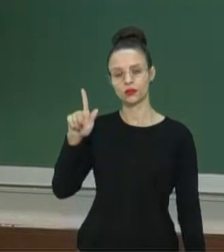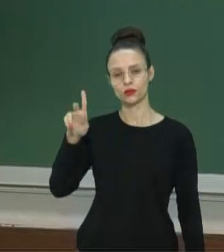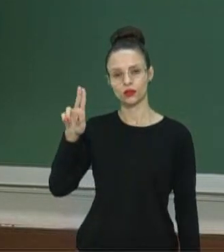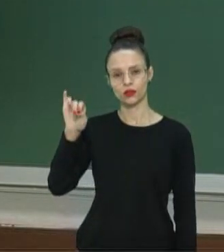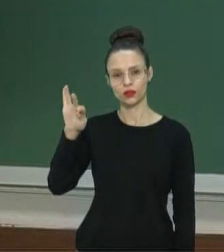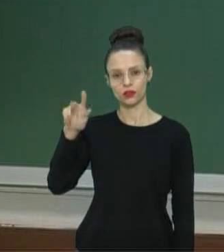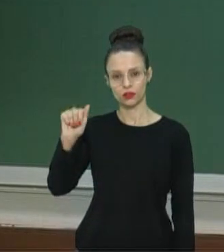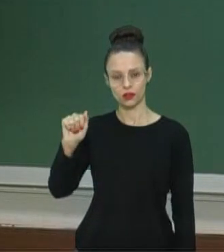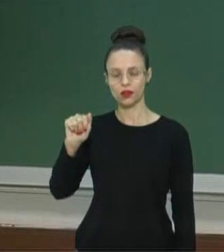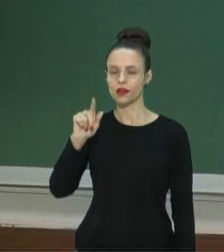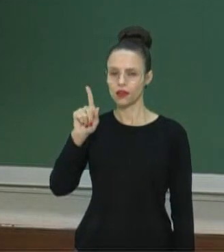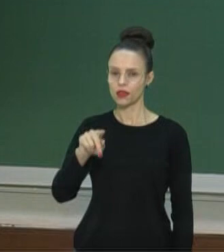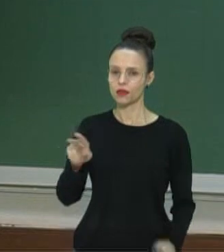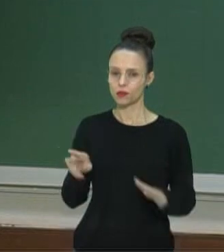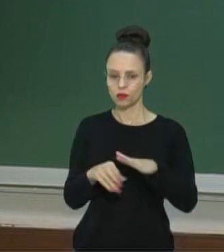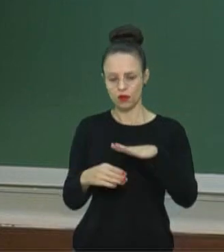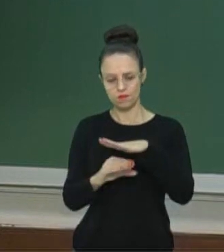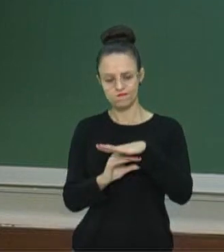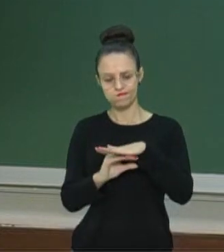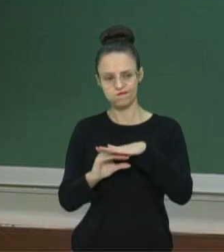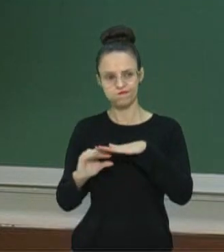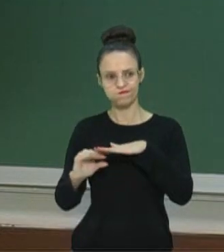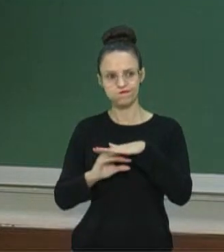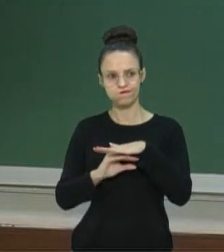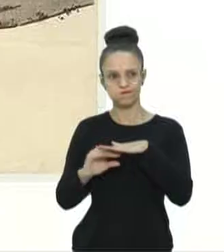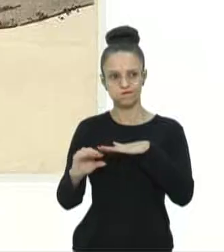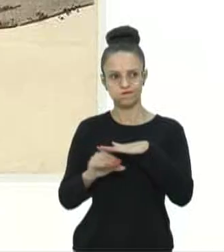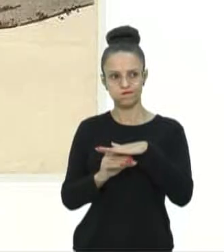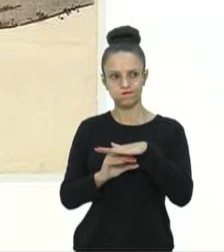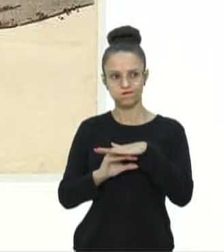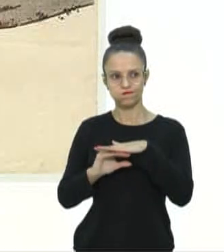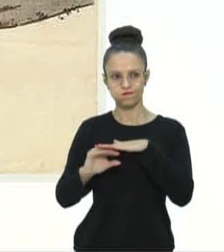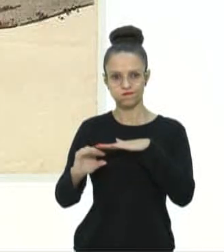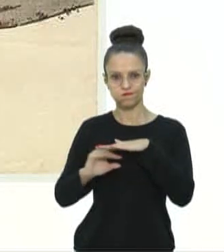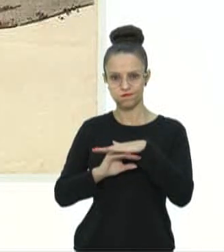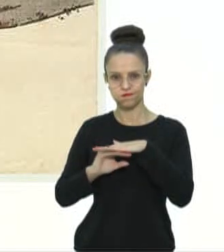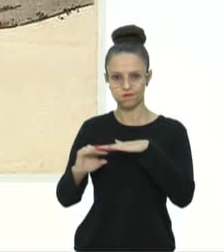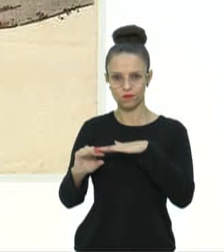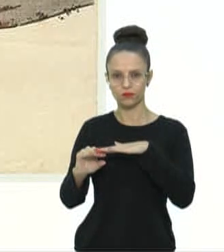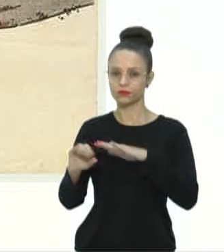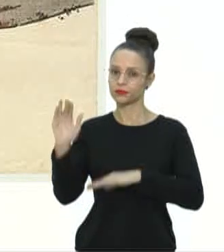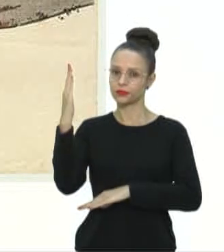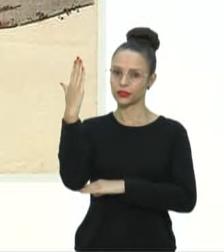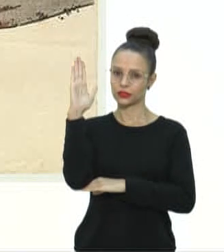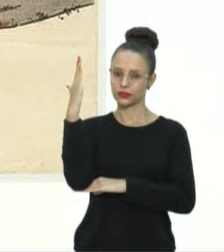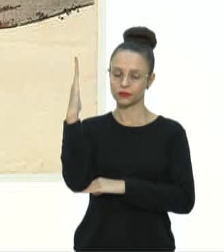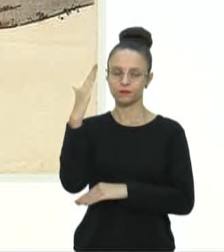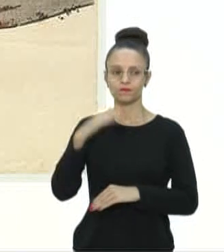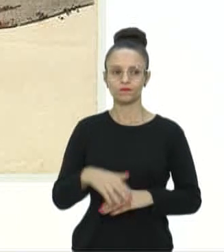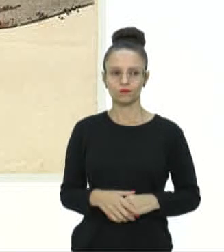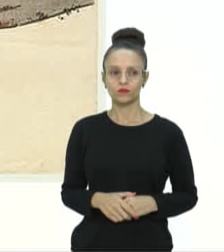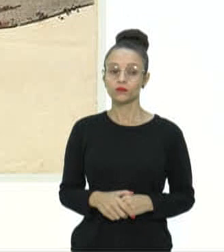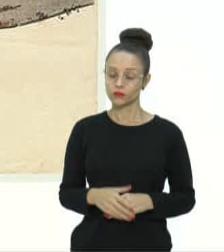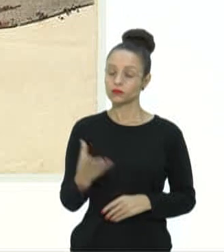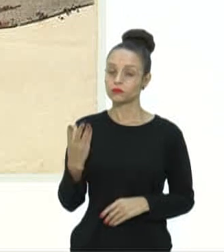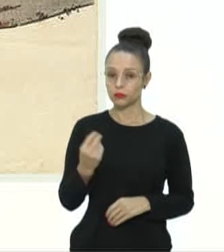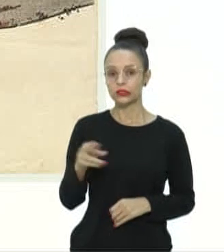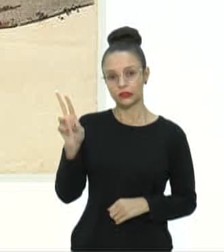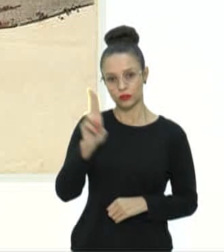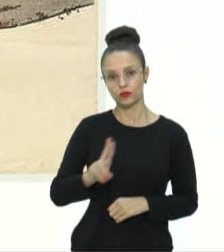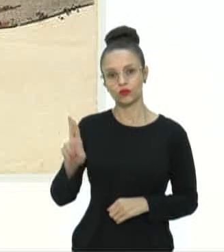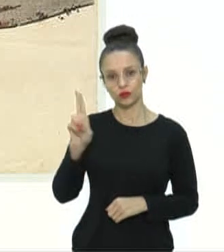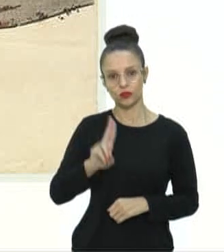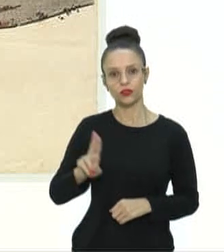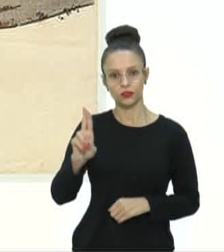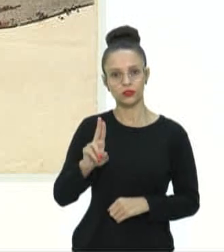um tamanco alto, de uma plataforma de madeira, que é muito